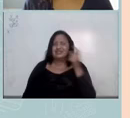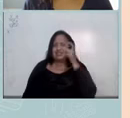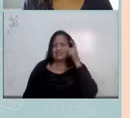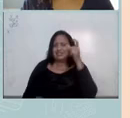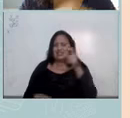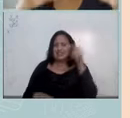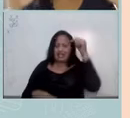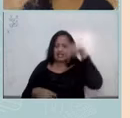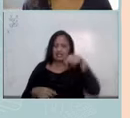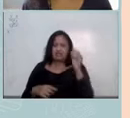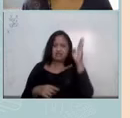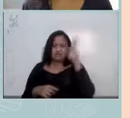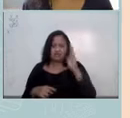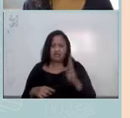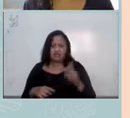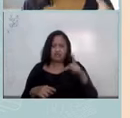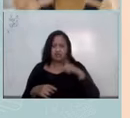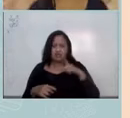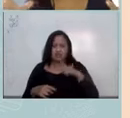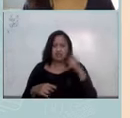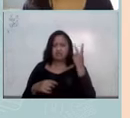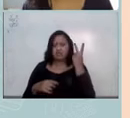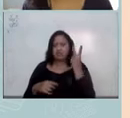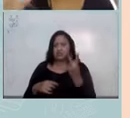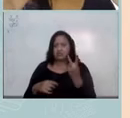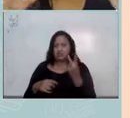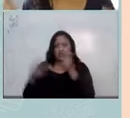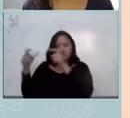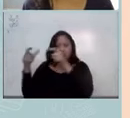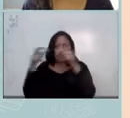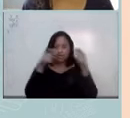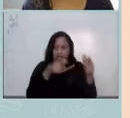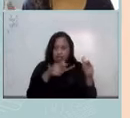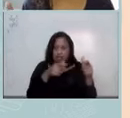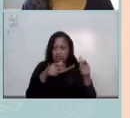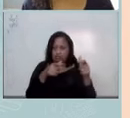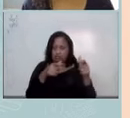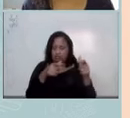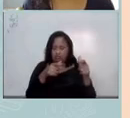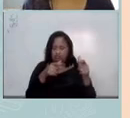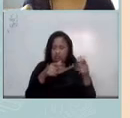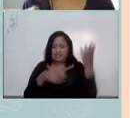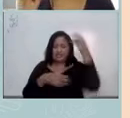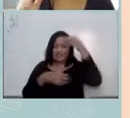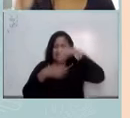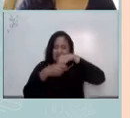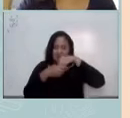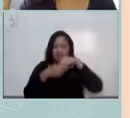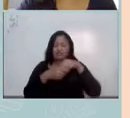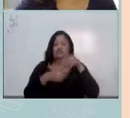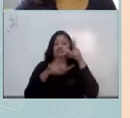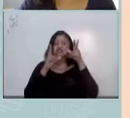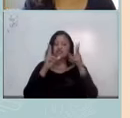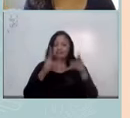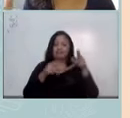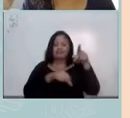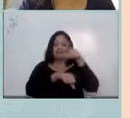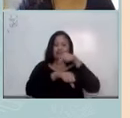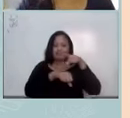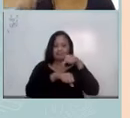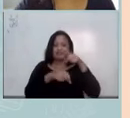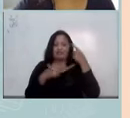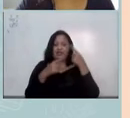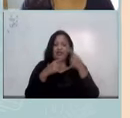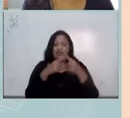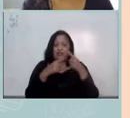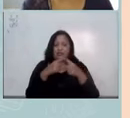gente tem dois cenários epidemiológicos dentro de um mesmo país. Por quê? A gente tem a incidência, né,